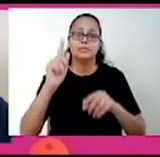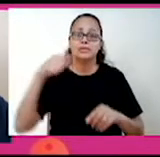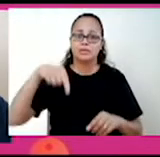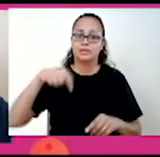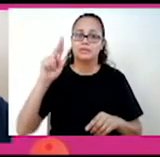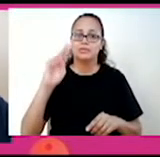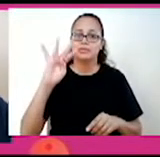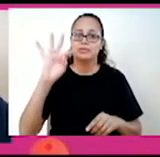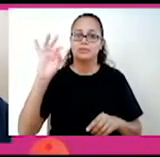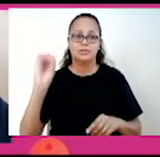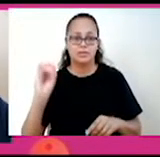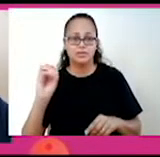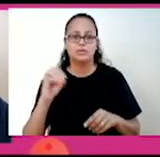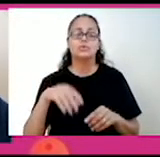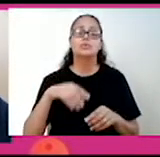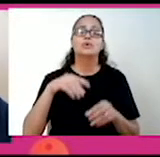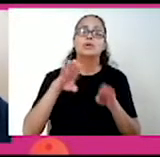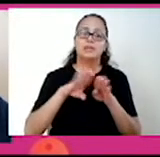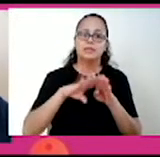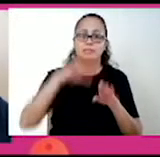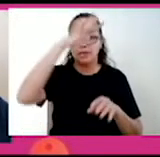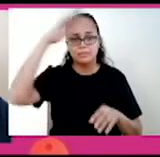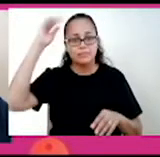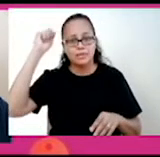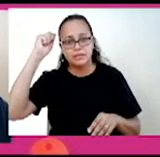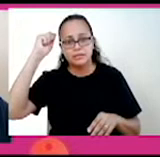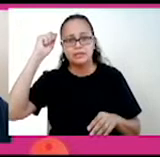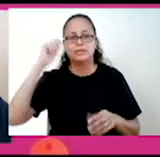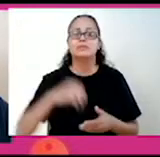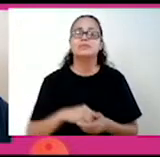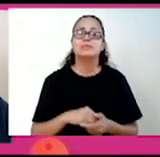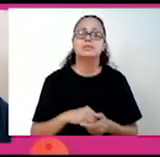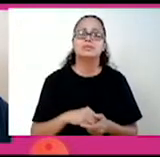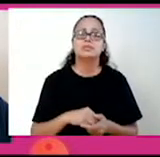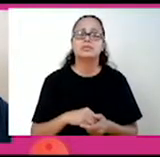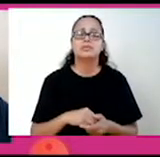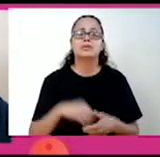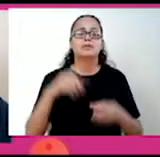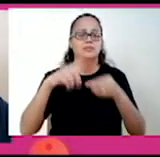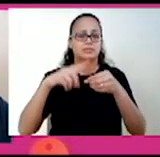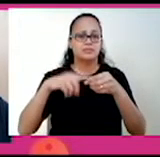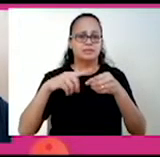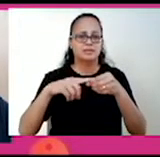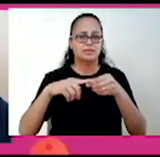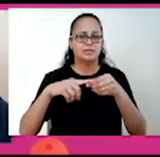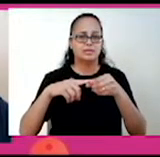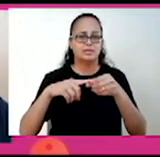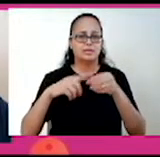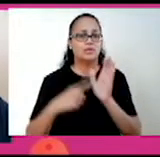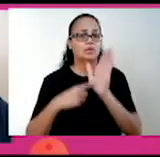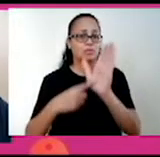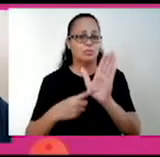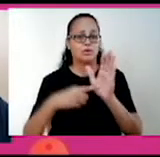do Amazonas, no Brasil. Observe, olha só, América do Sul, posição geográfica de cidades escolhidas. Aqui tem a indicação